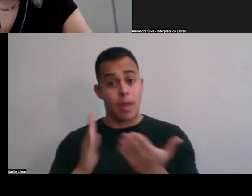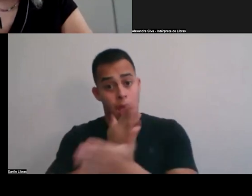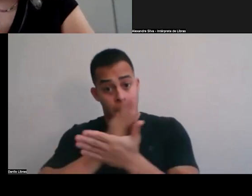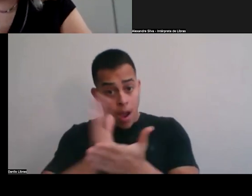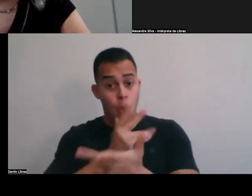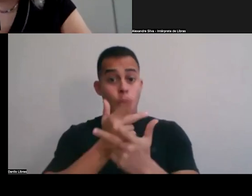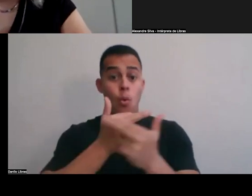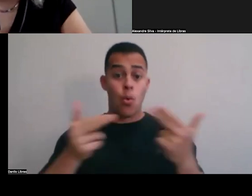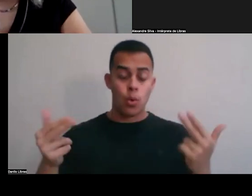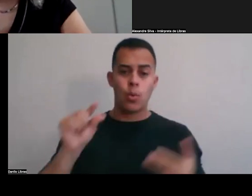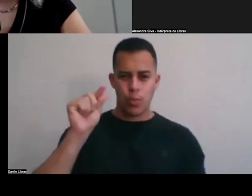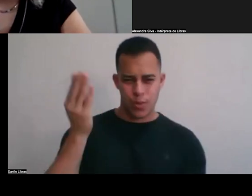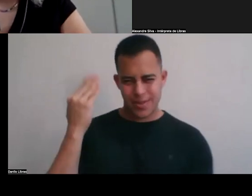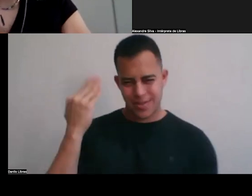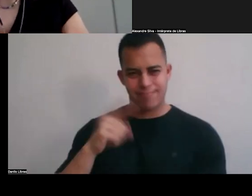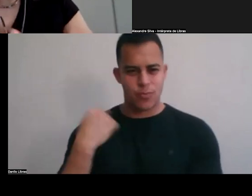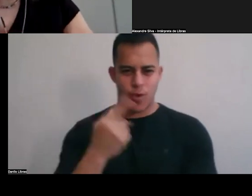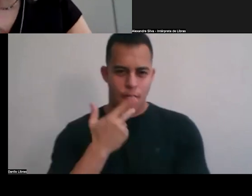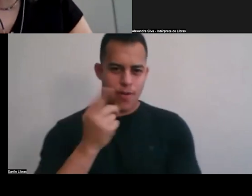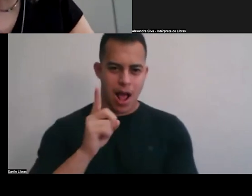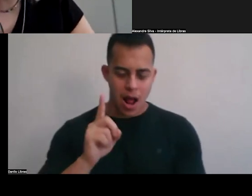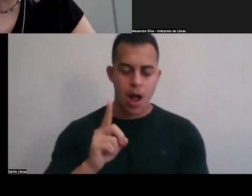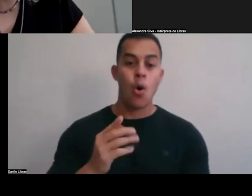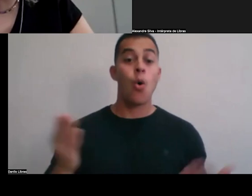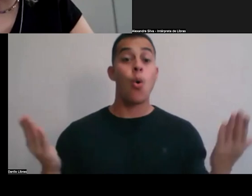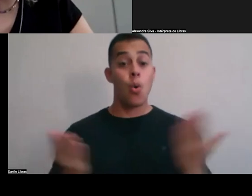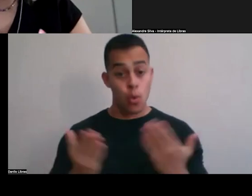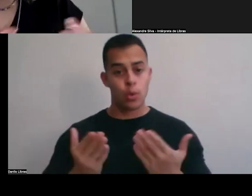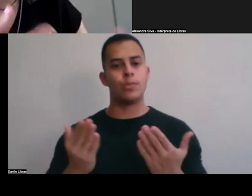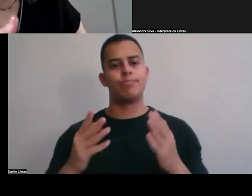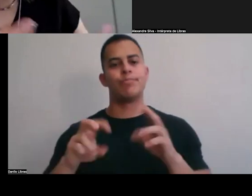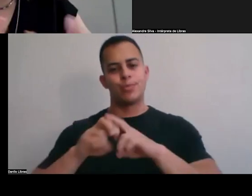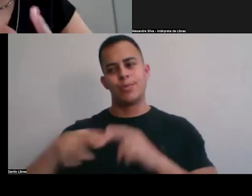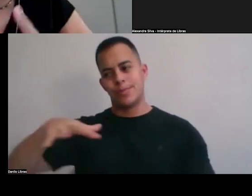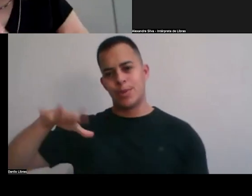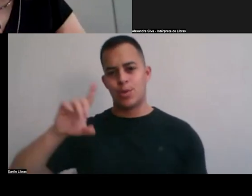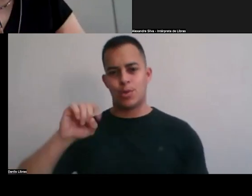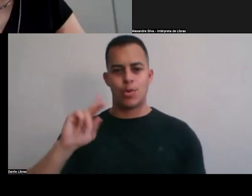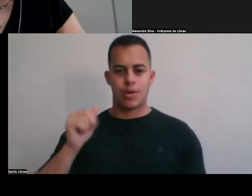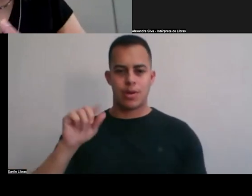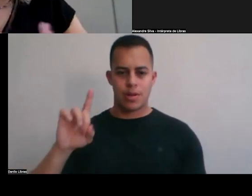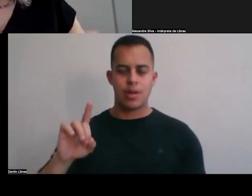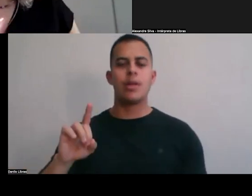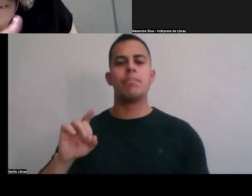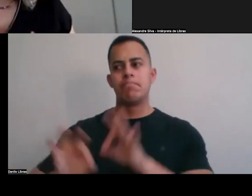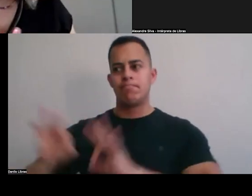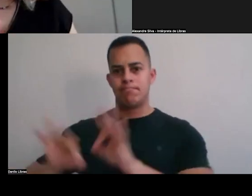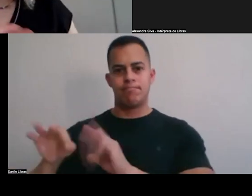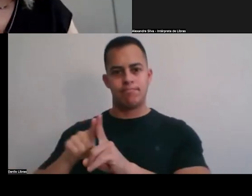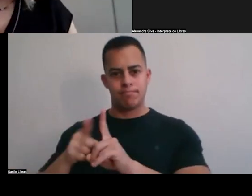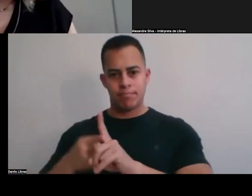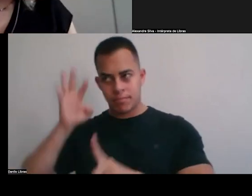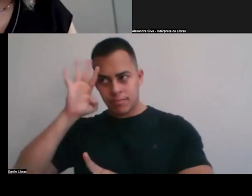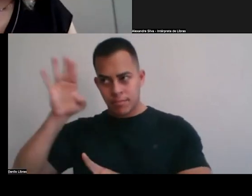a gente há pouco tempo atrás não falava, hoje em dia, no âmbito do DORD, essa preparação para gestar, e muito